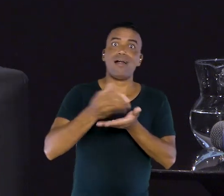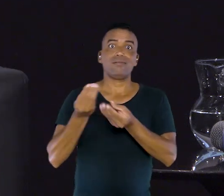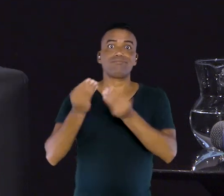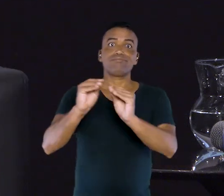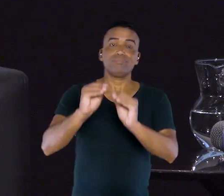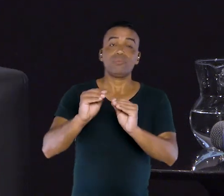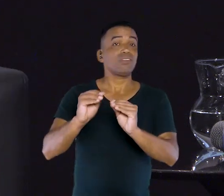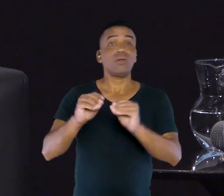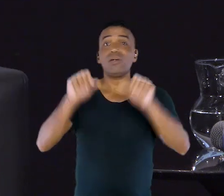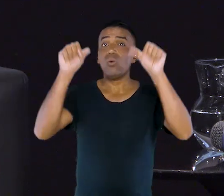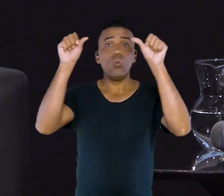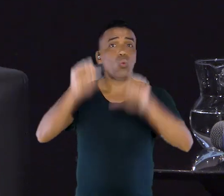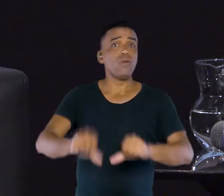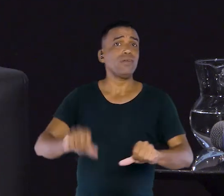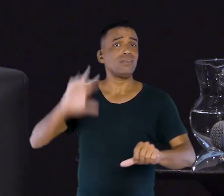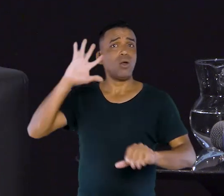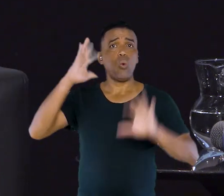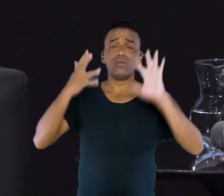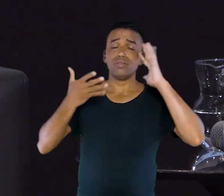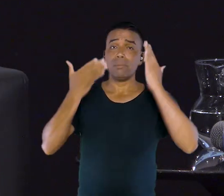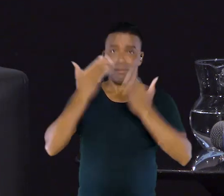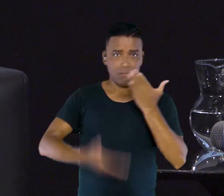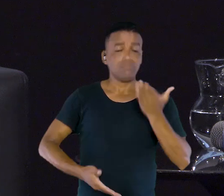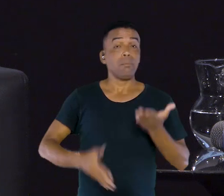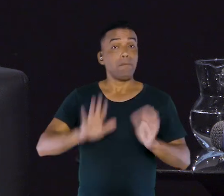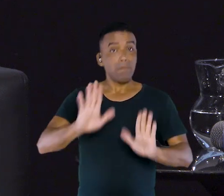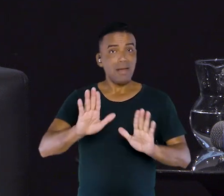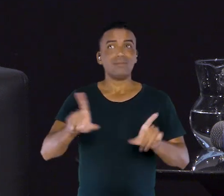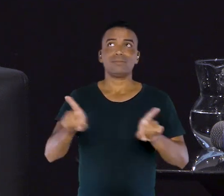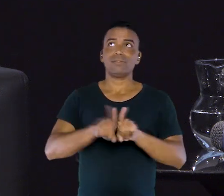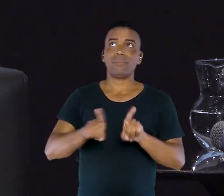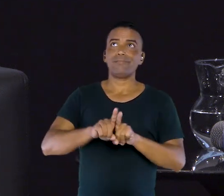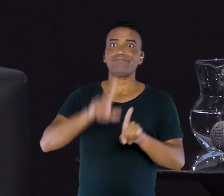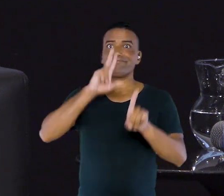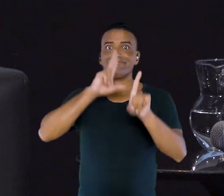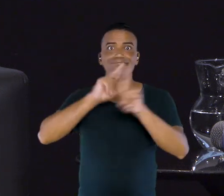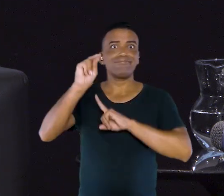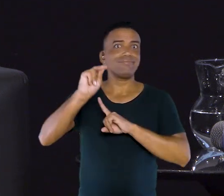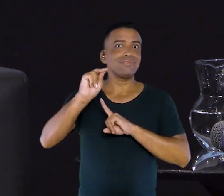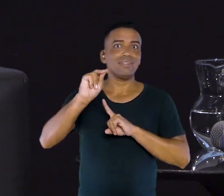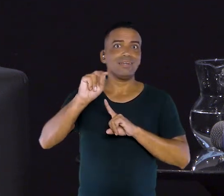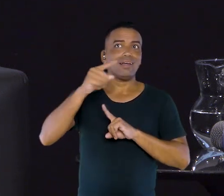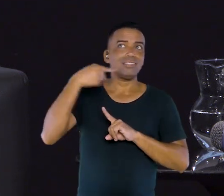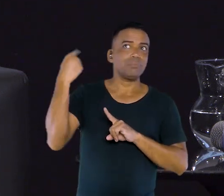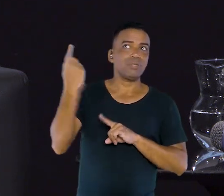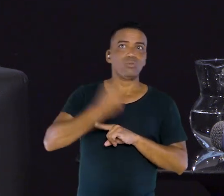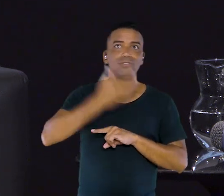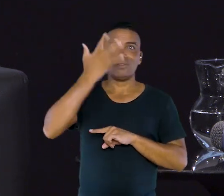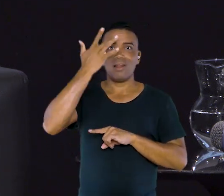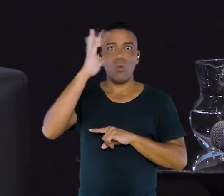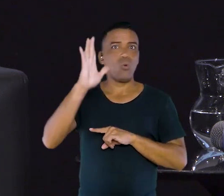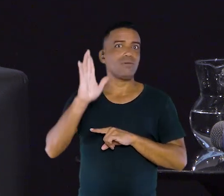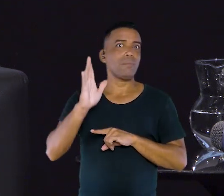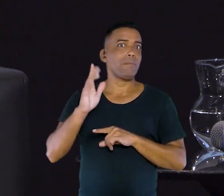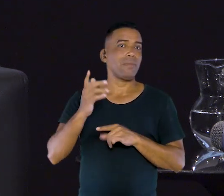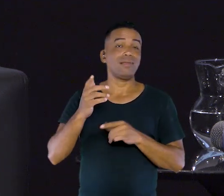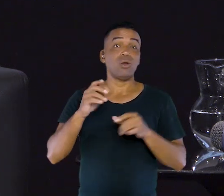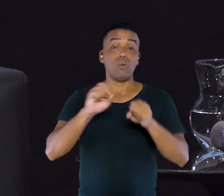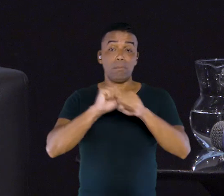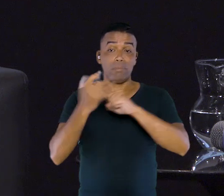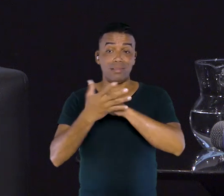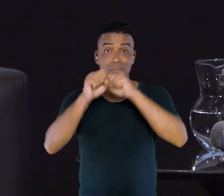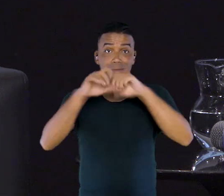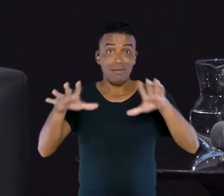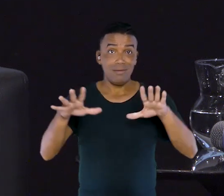Então, isso tudo é muito ruim, é horrível o que aconteceu, a gente está perdendo mesmo. Mas, ao mesmo tempo, eu acho que a gente ganhou uma coisa que ninguém esperava, que é uma consequência da